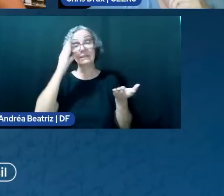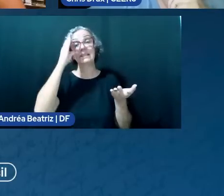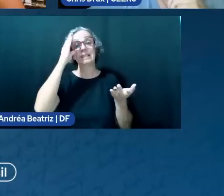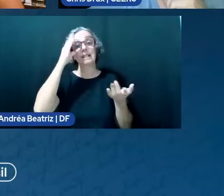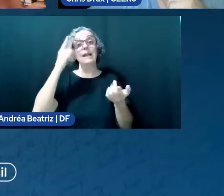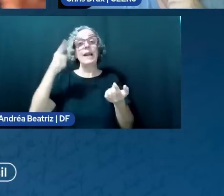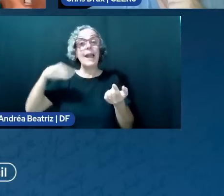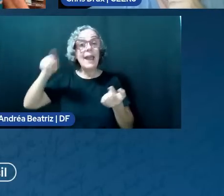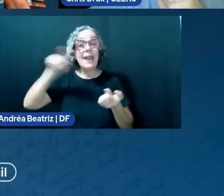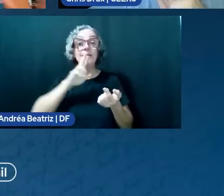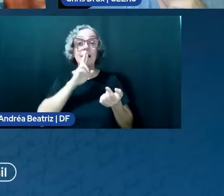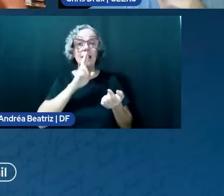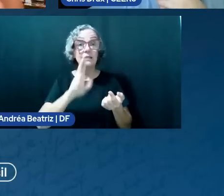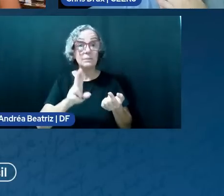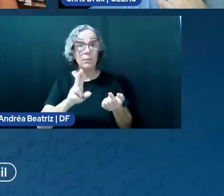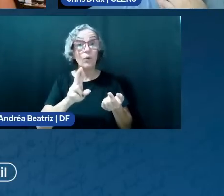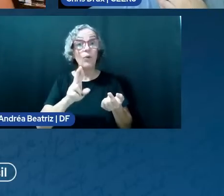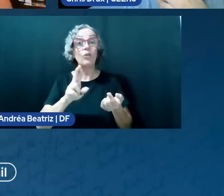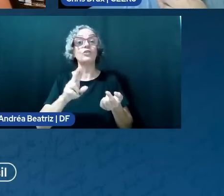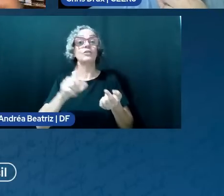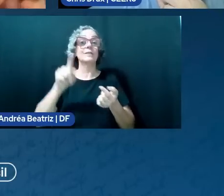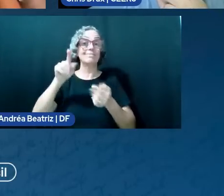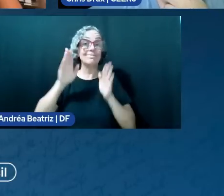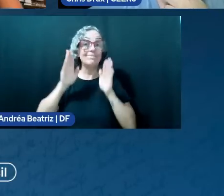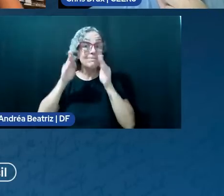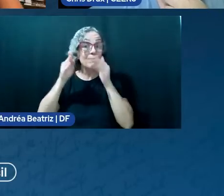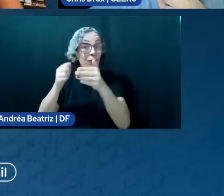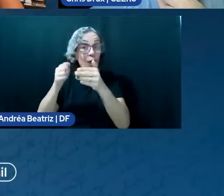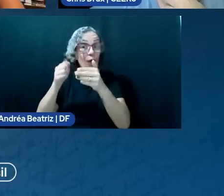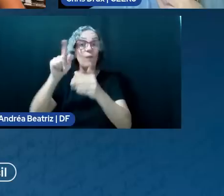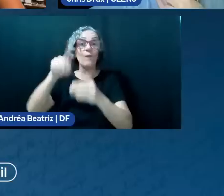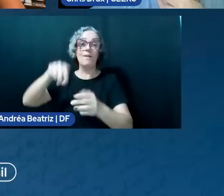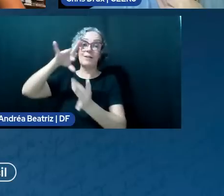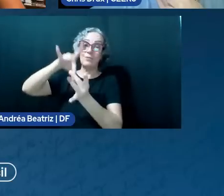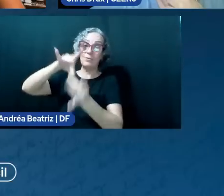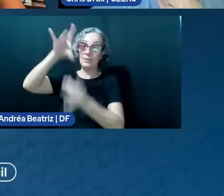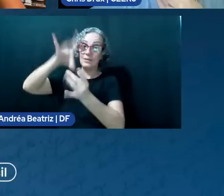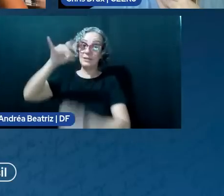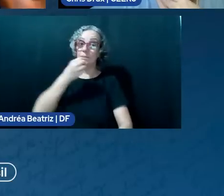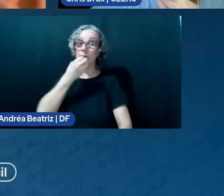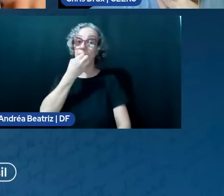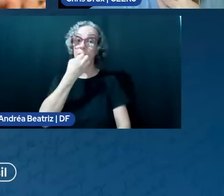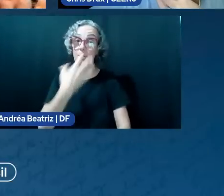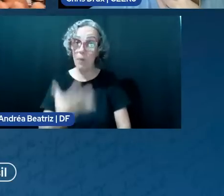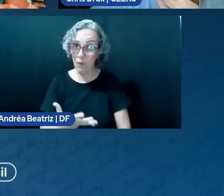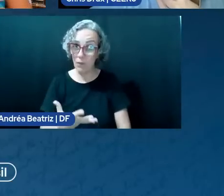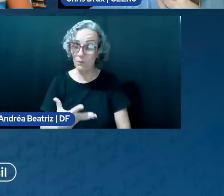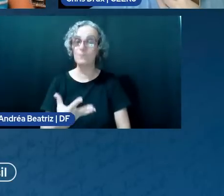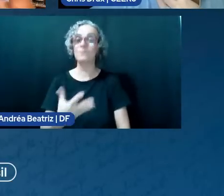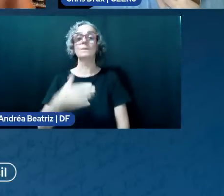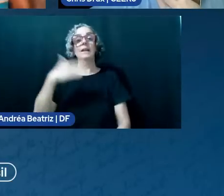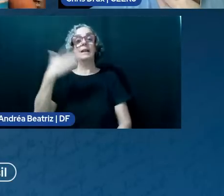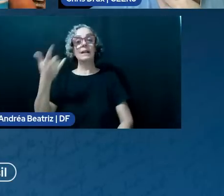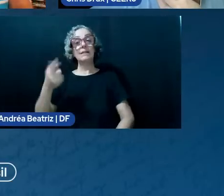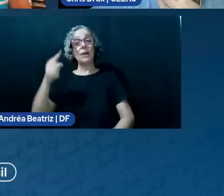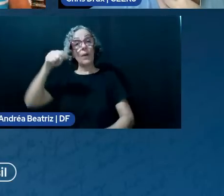bons. Então, como é que essa relação dos espíritos bons, com referência